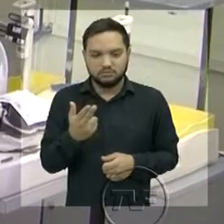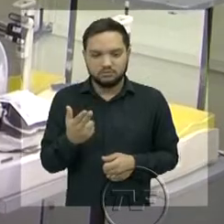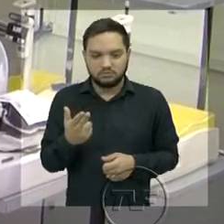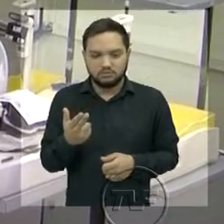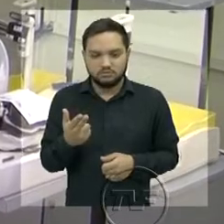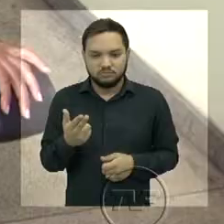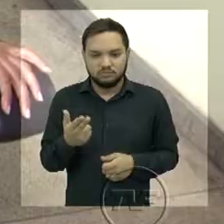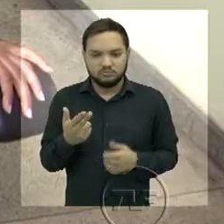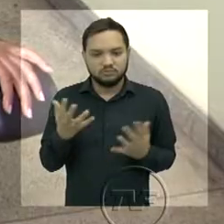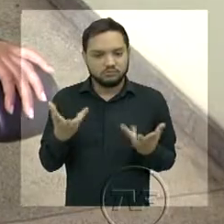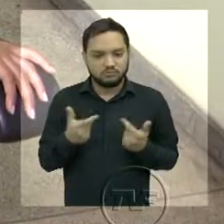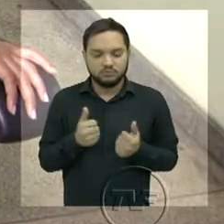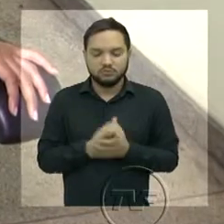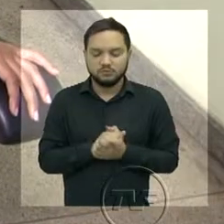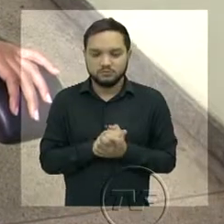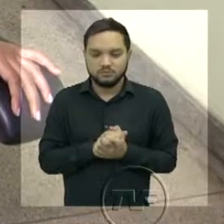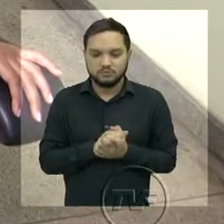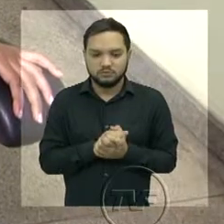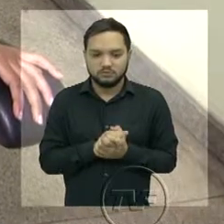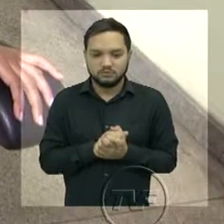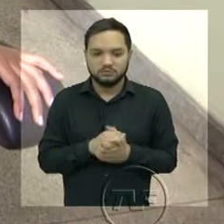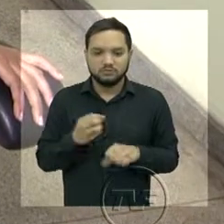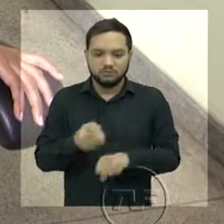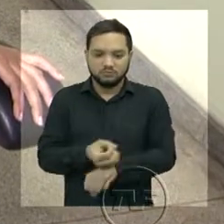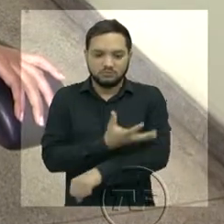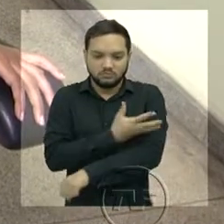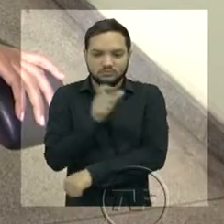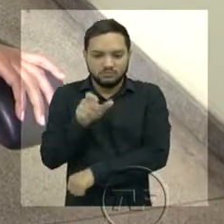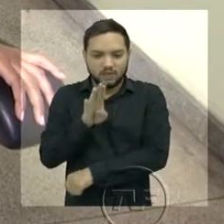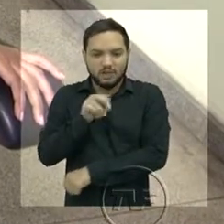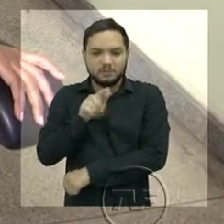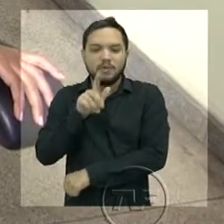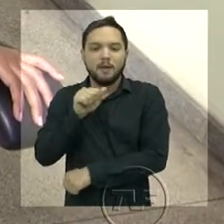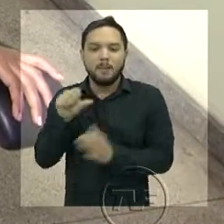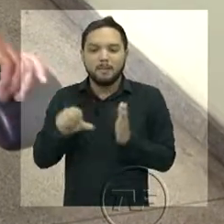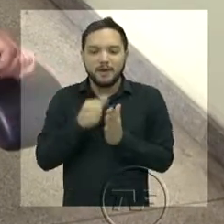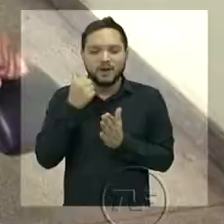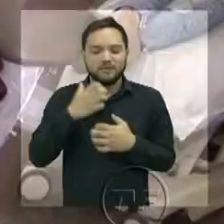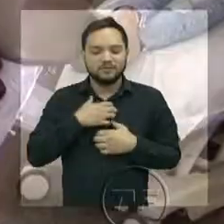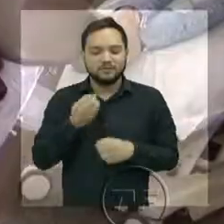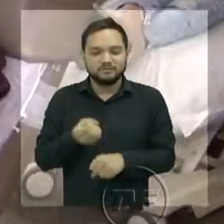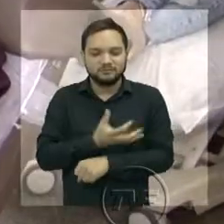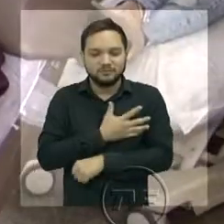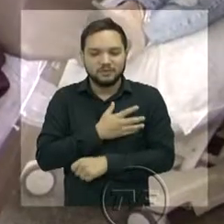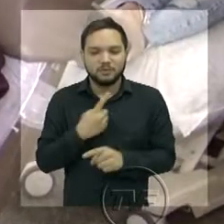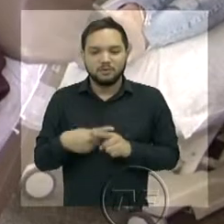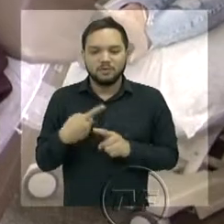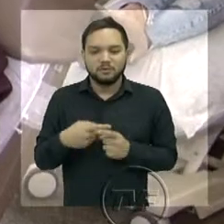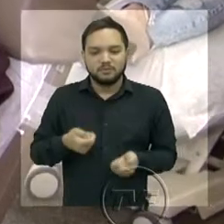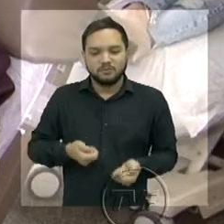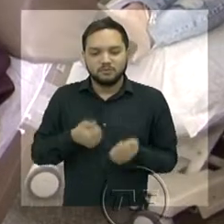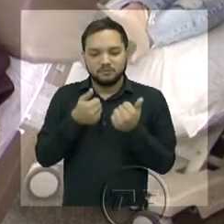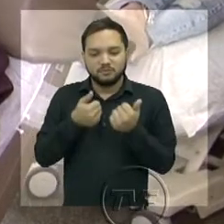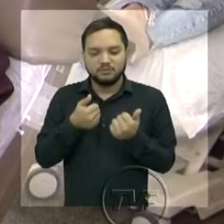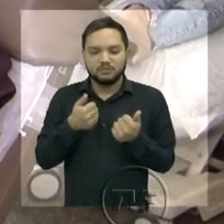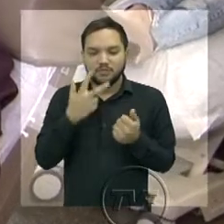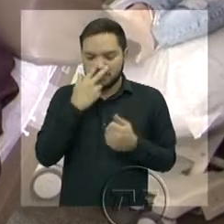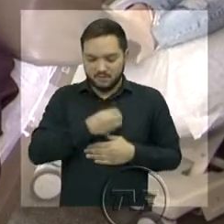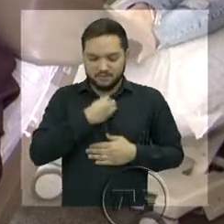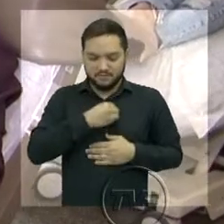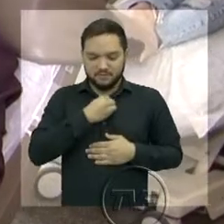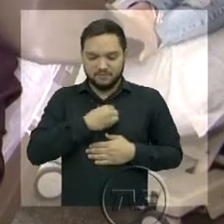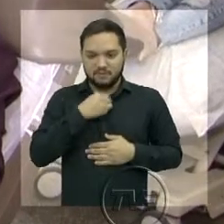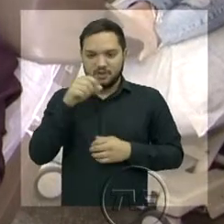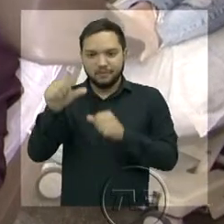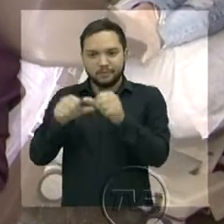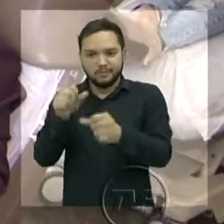assim, sem palavras. Emoção que Bárbara sentiu pela primeira vez. Gesto nobre de doar que muda a vida de quem